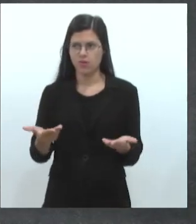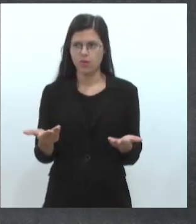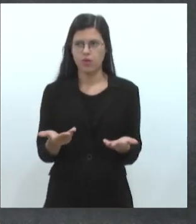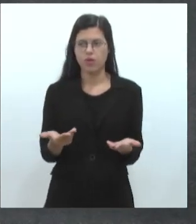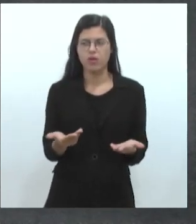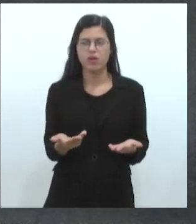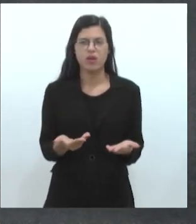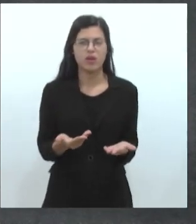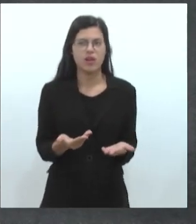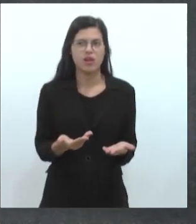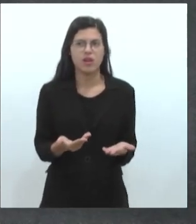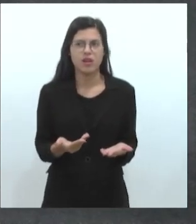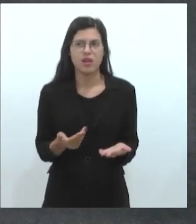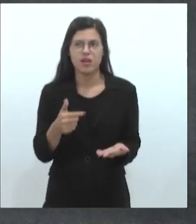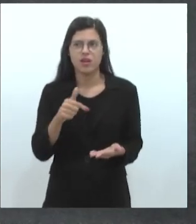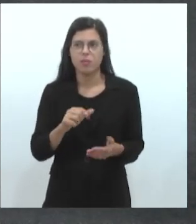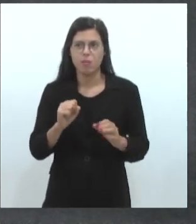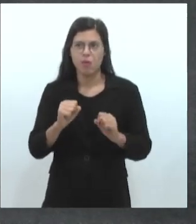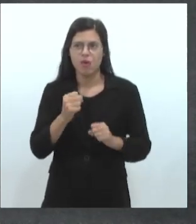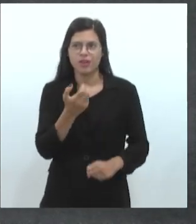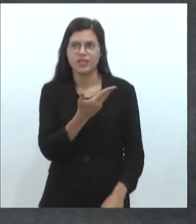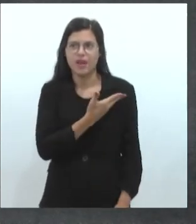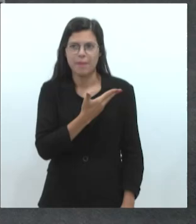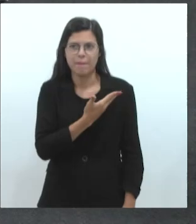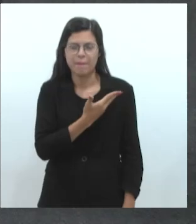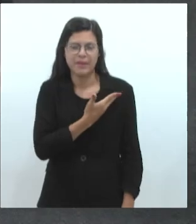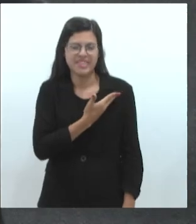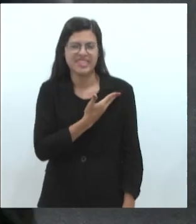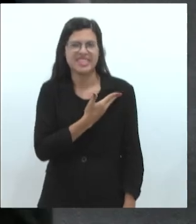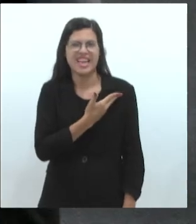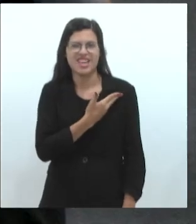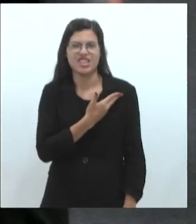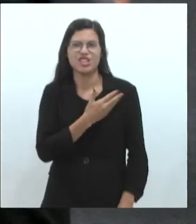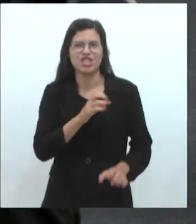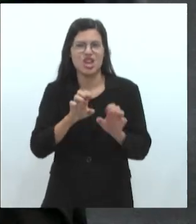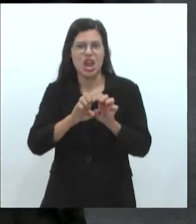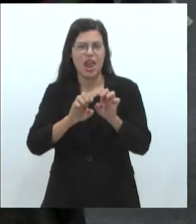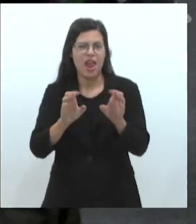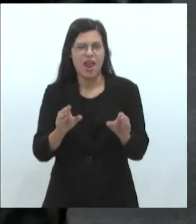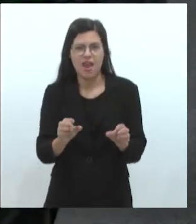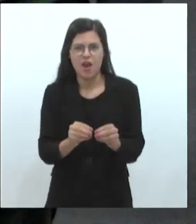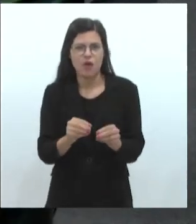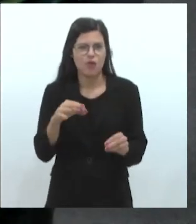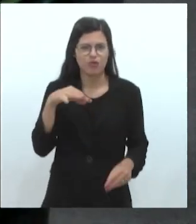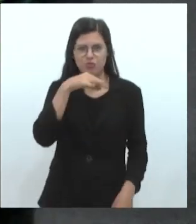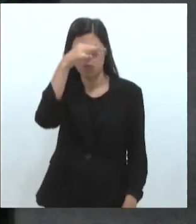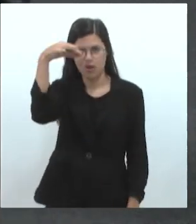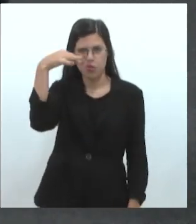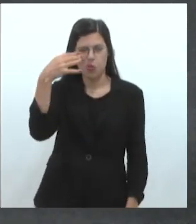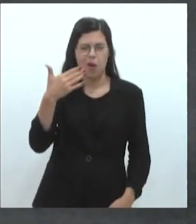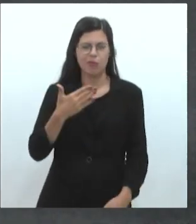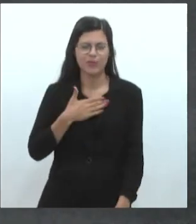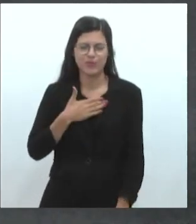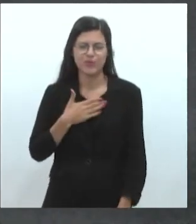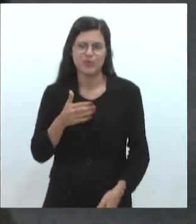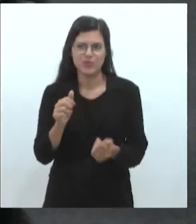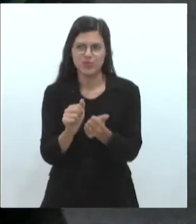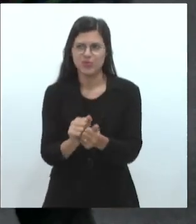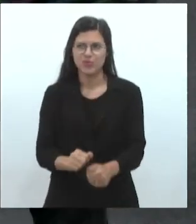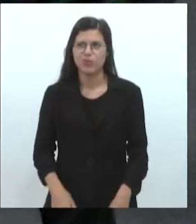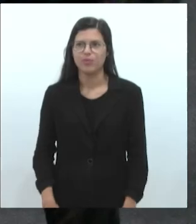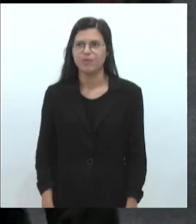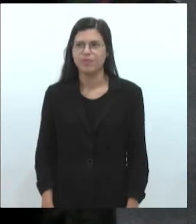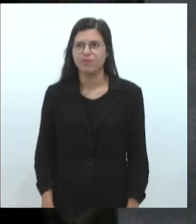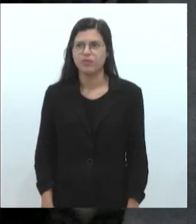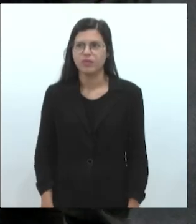que ele não está mais, ele pode exercer essa amizade eco-espiritual comigo aqui. Deputado, muito obrigado pela parceria e a